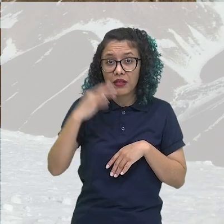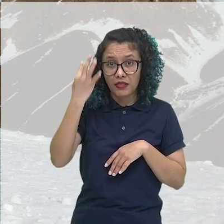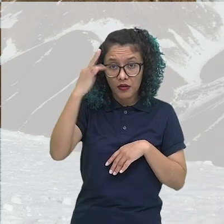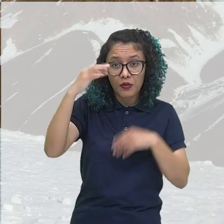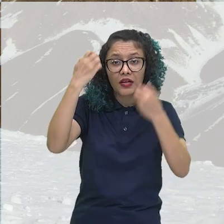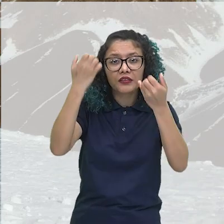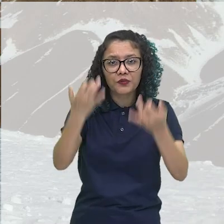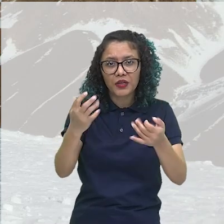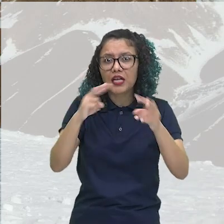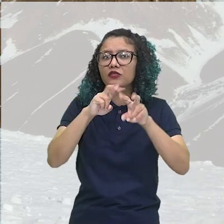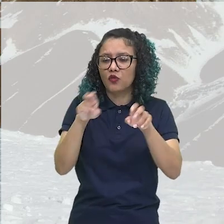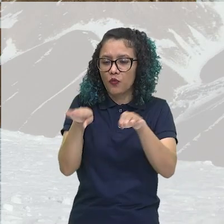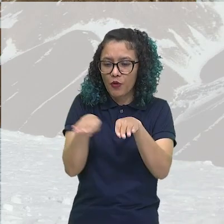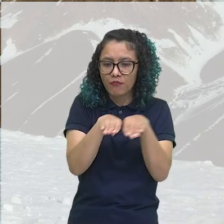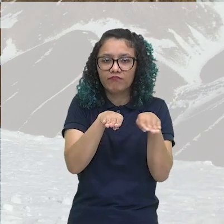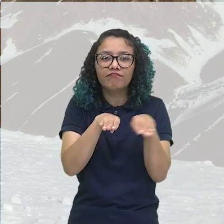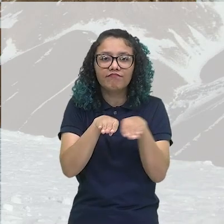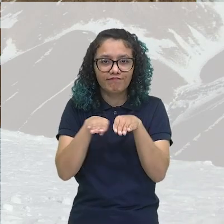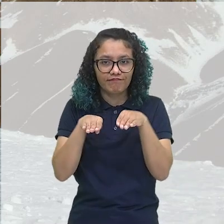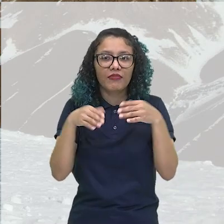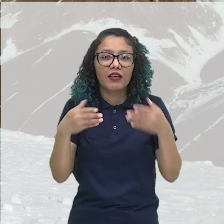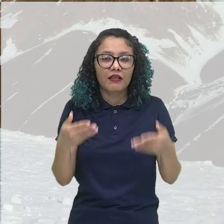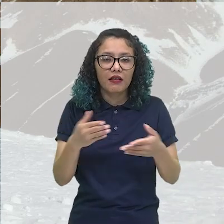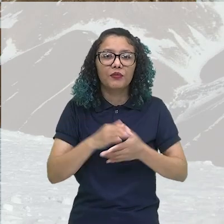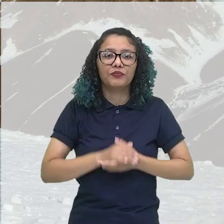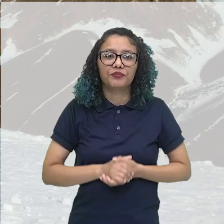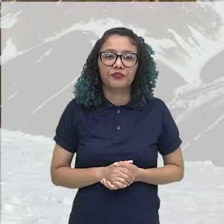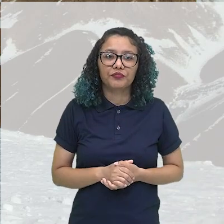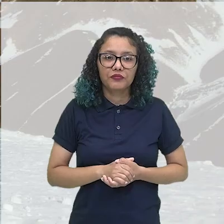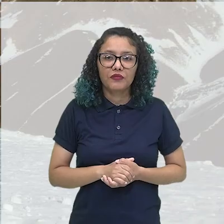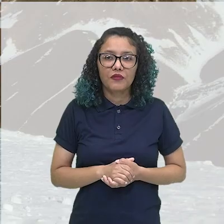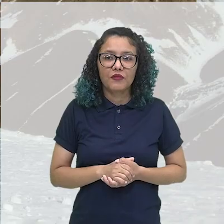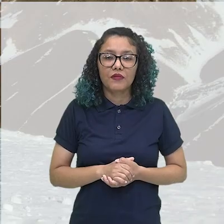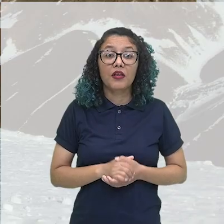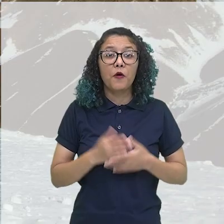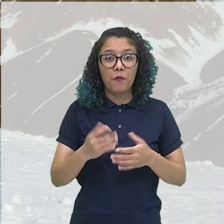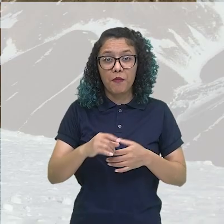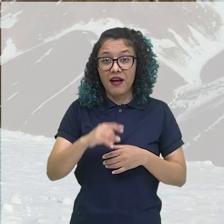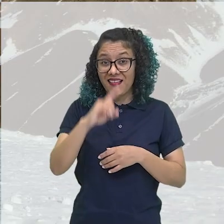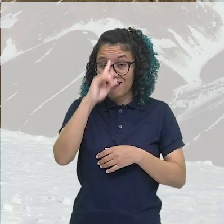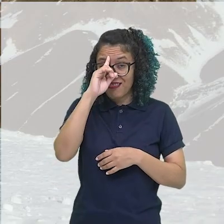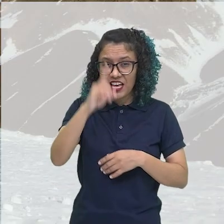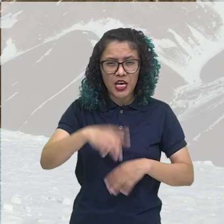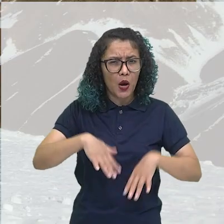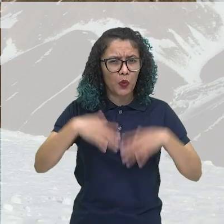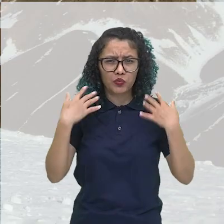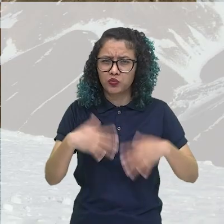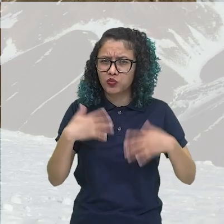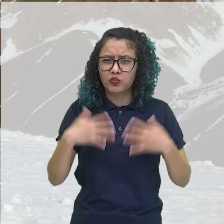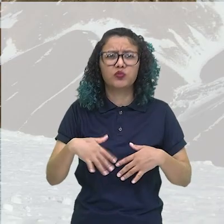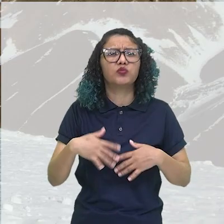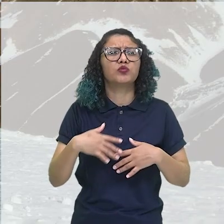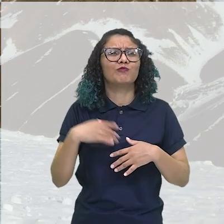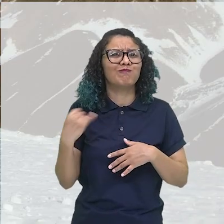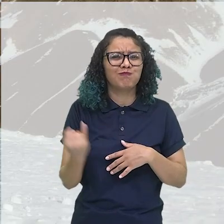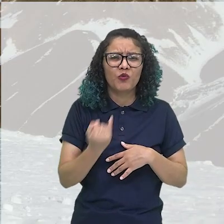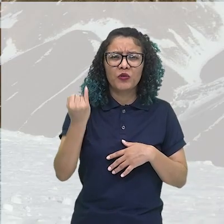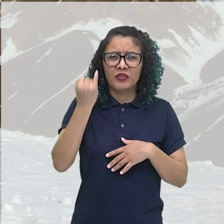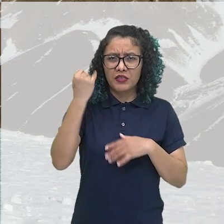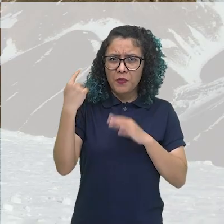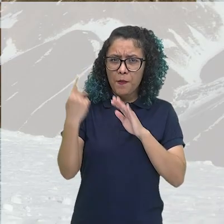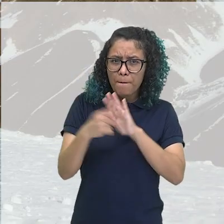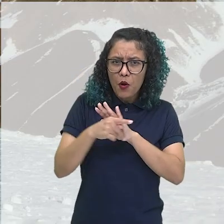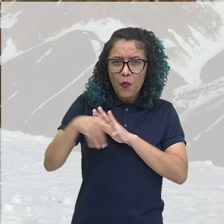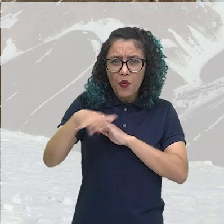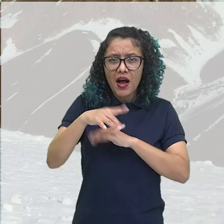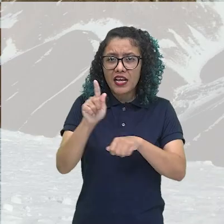das placas tectônicas é uma das ideias mais revolucionárias na história da